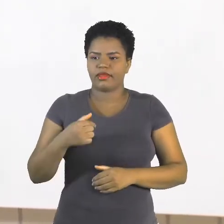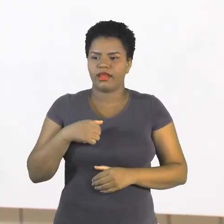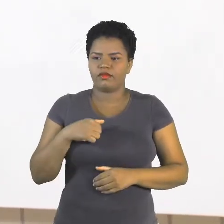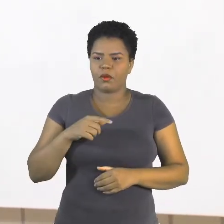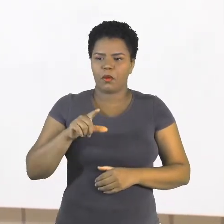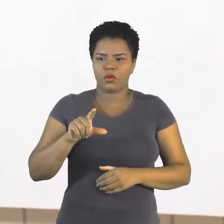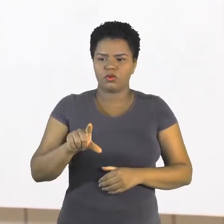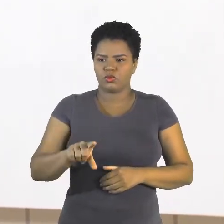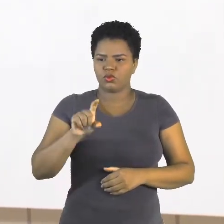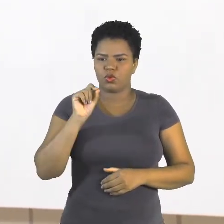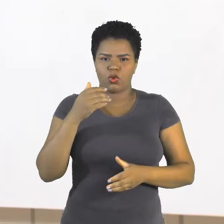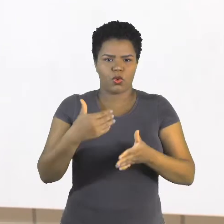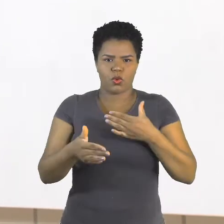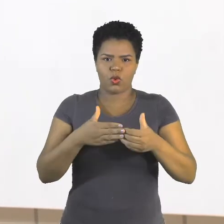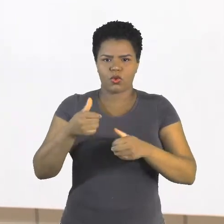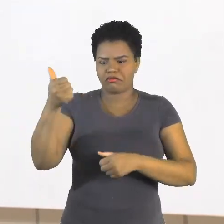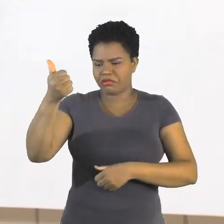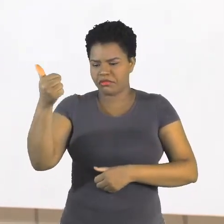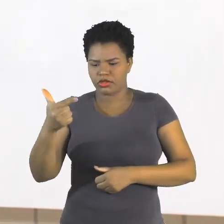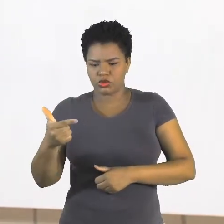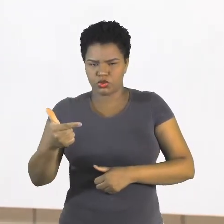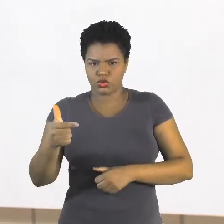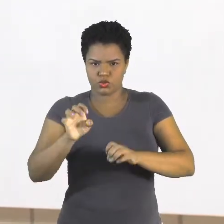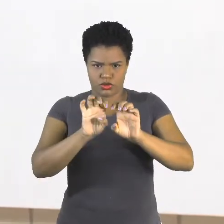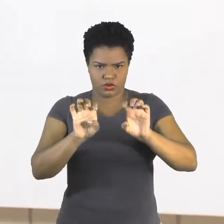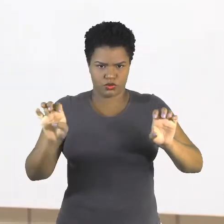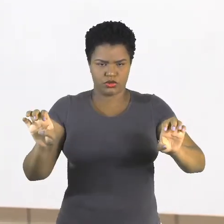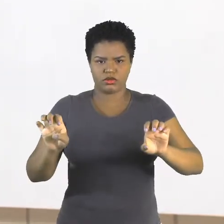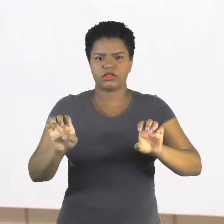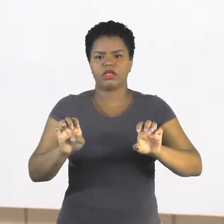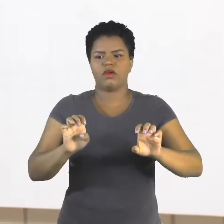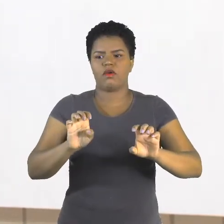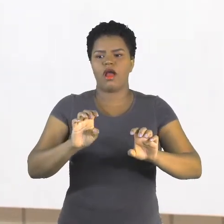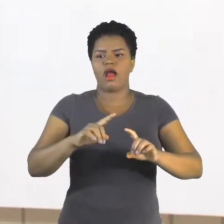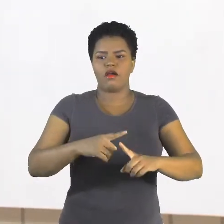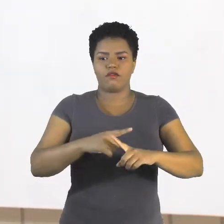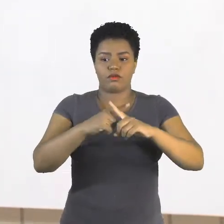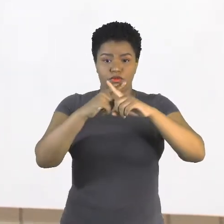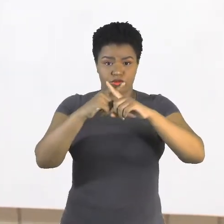uma das minhas equações e vou multiplicar